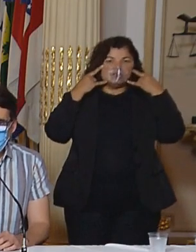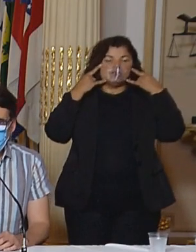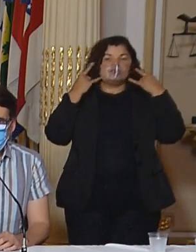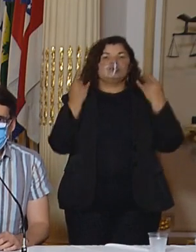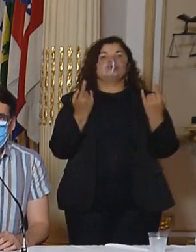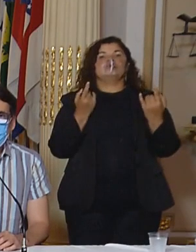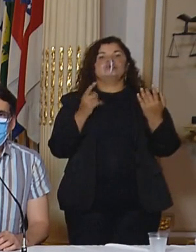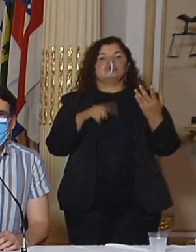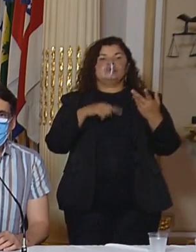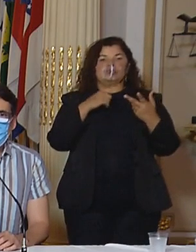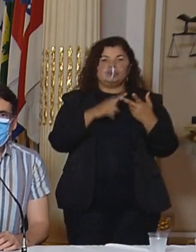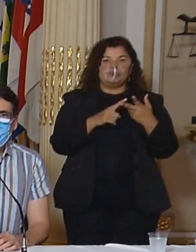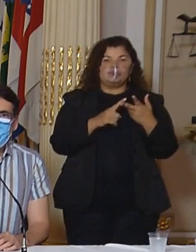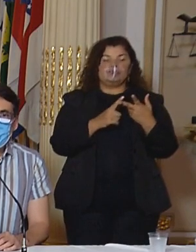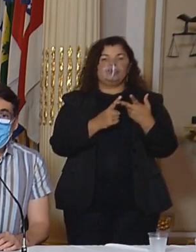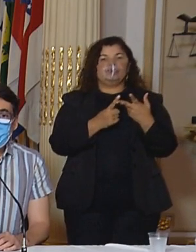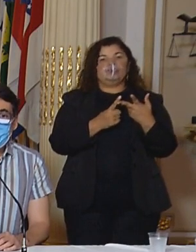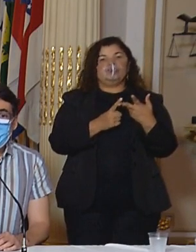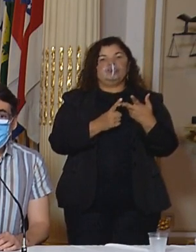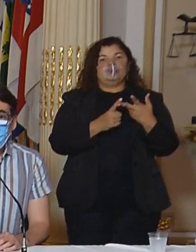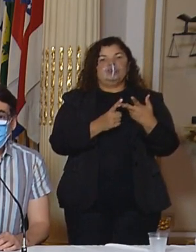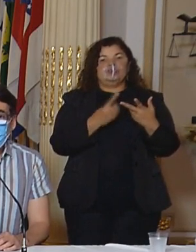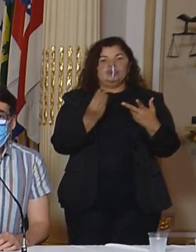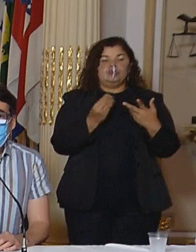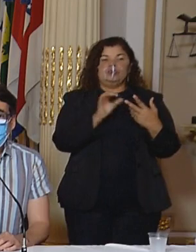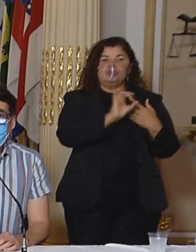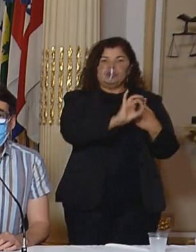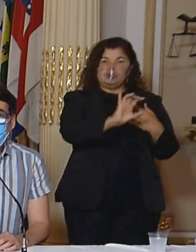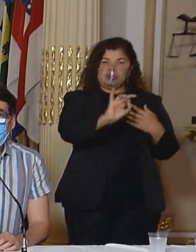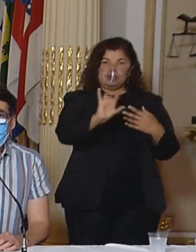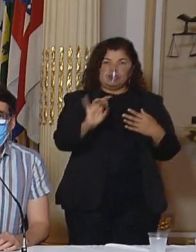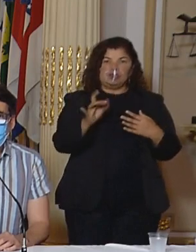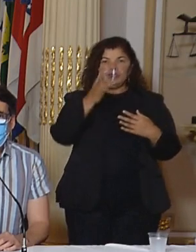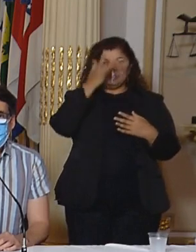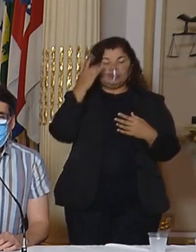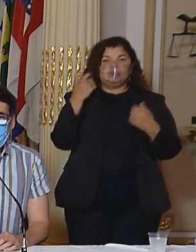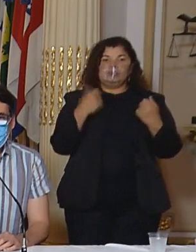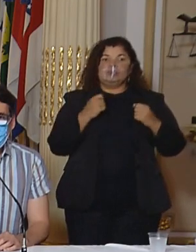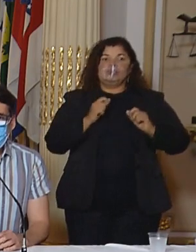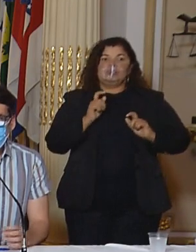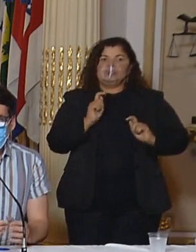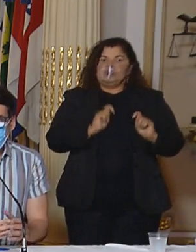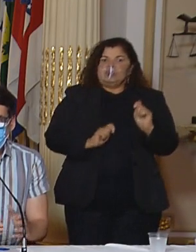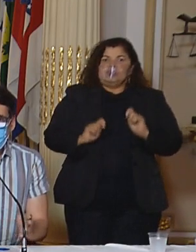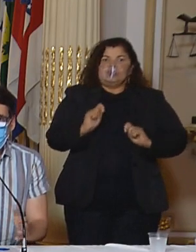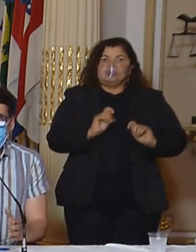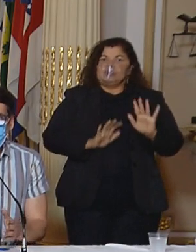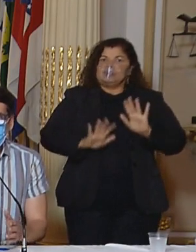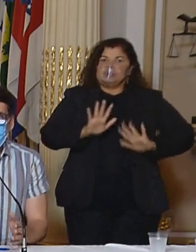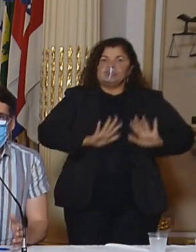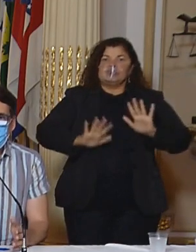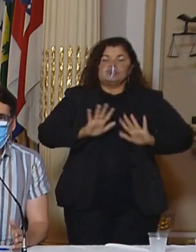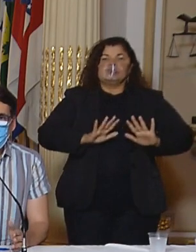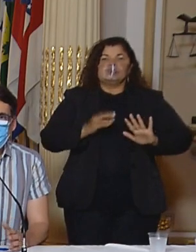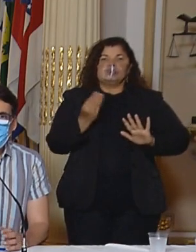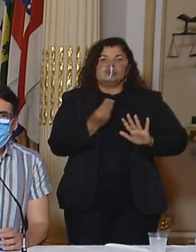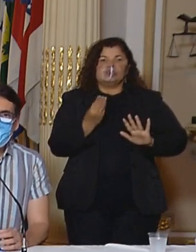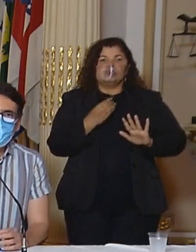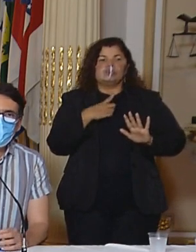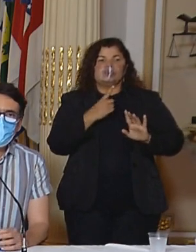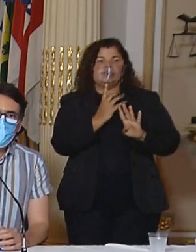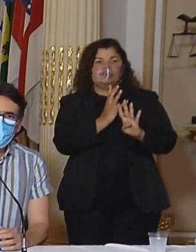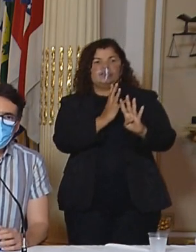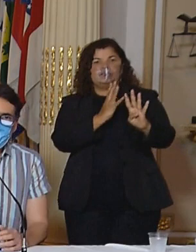deve ser mantida. A questão, cada um precisa se policiar numa situação de estar numa